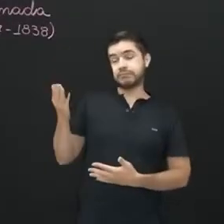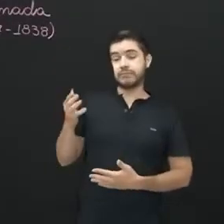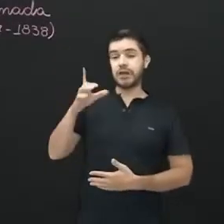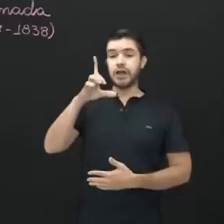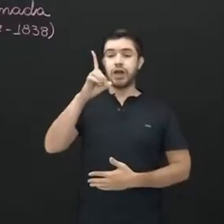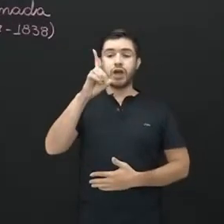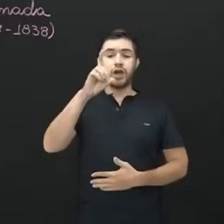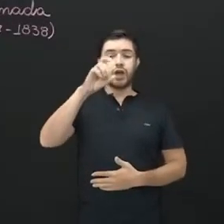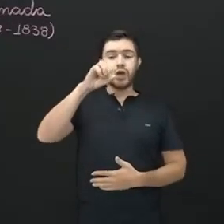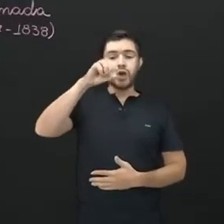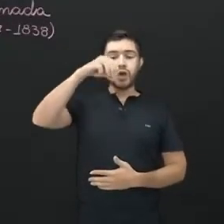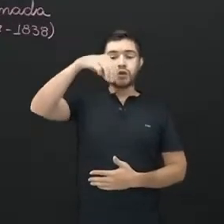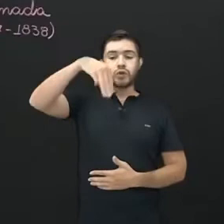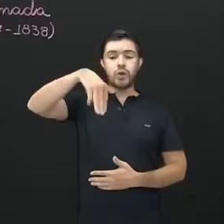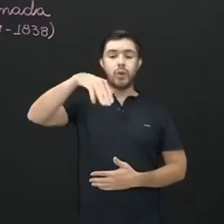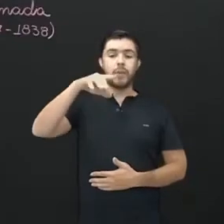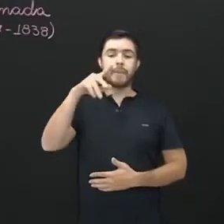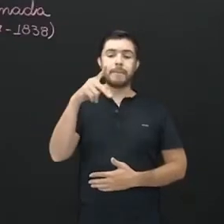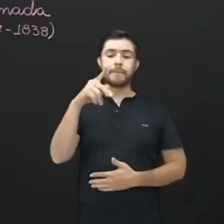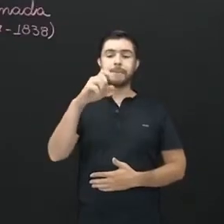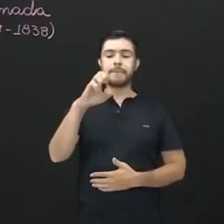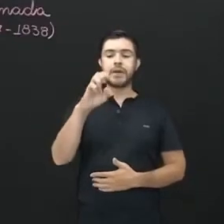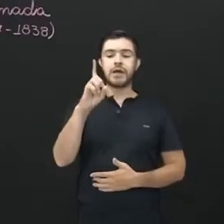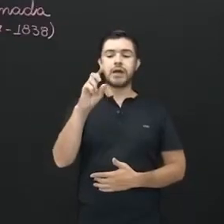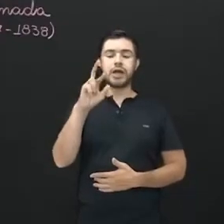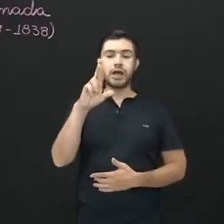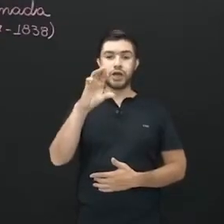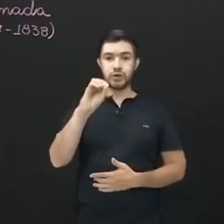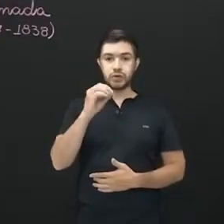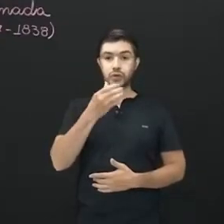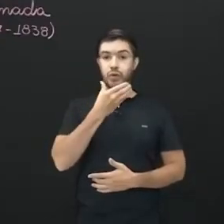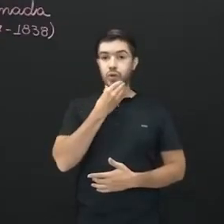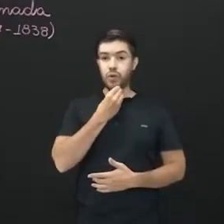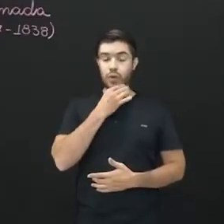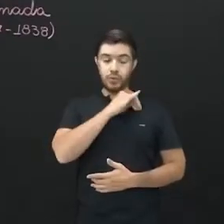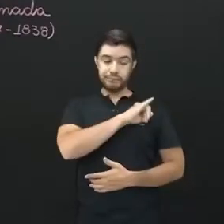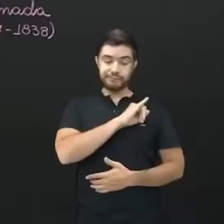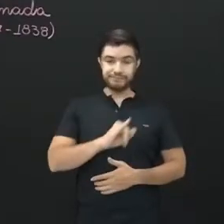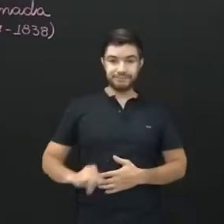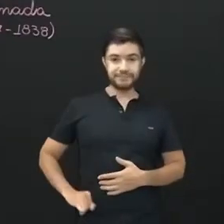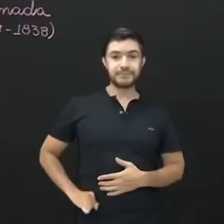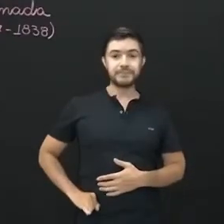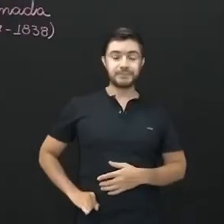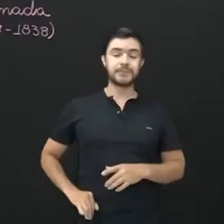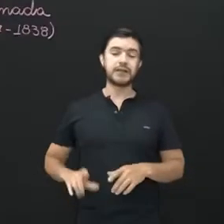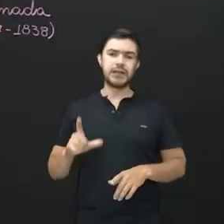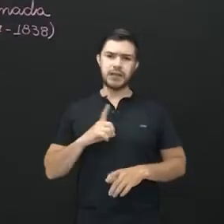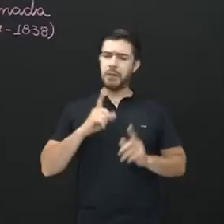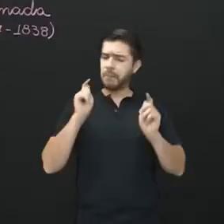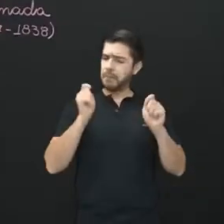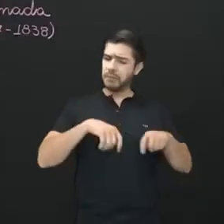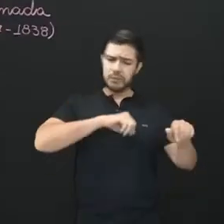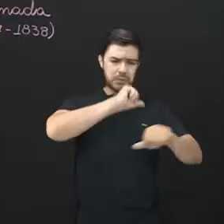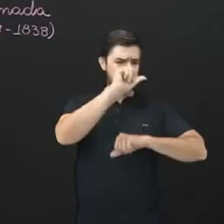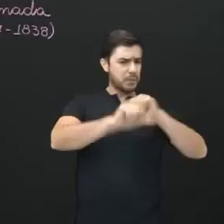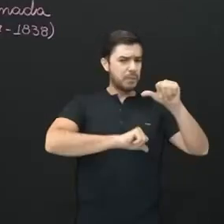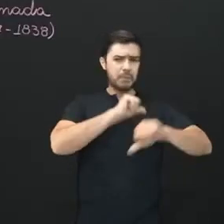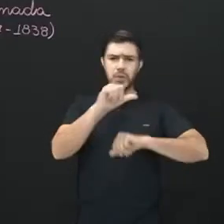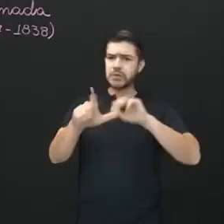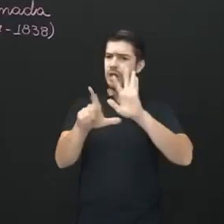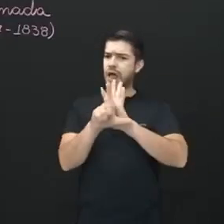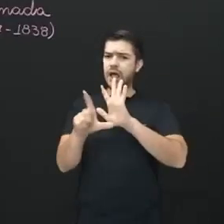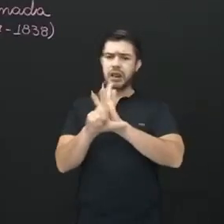I, tinha muito, mas muito poder centralizado nas mãos, porque o poder moderador podia modificar quase tudo que o